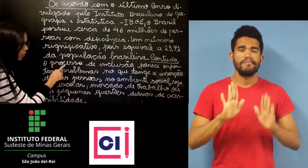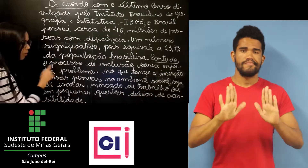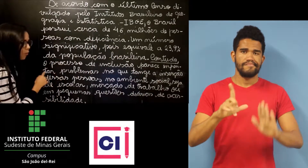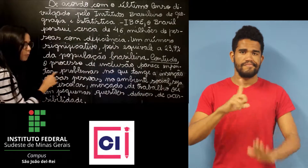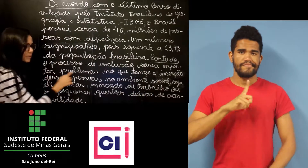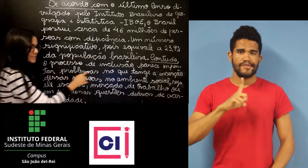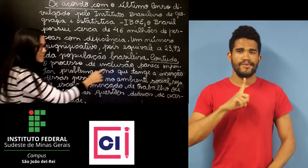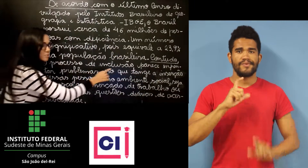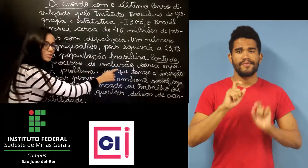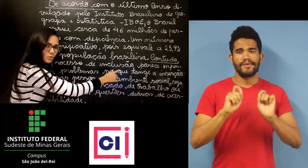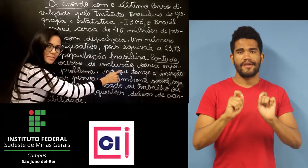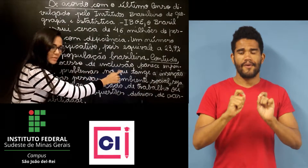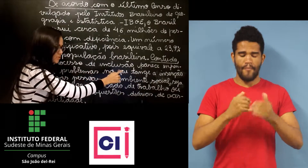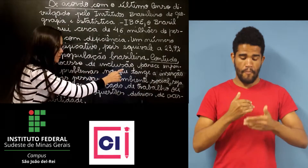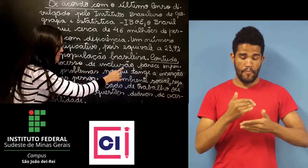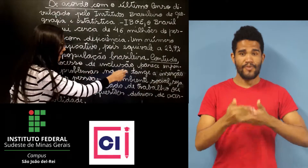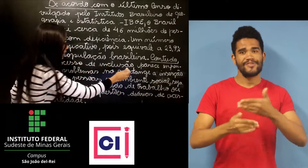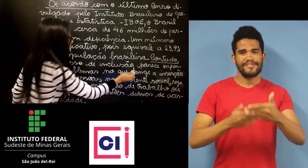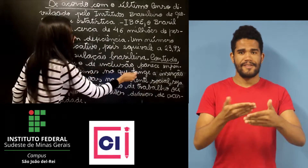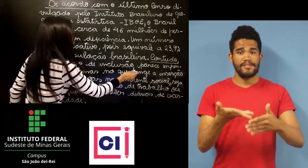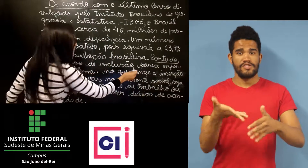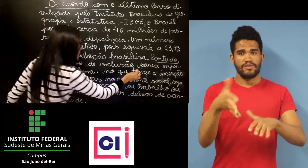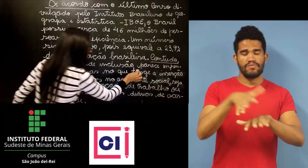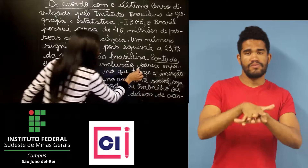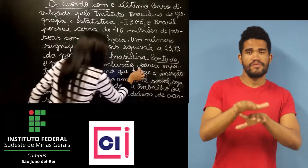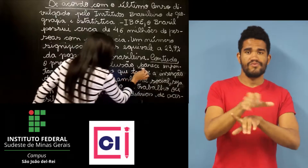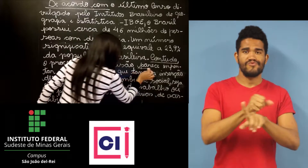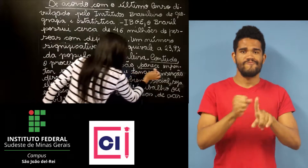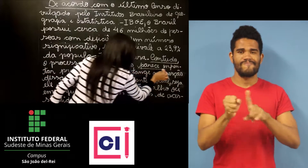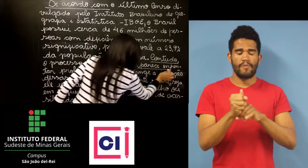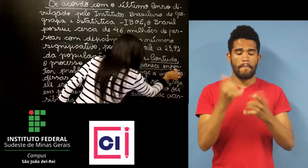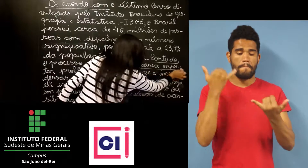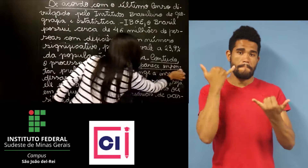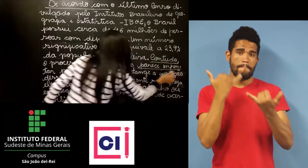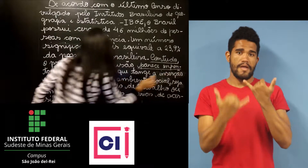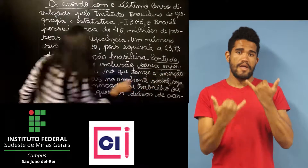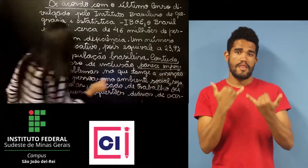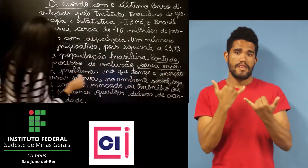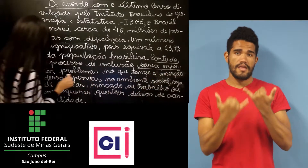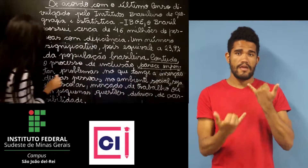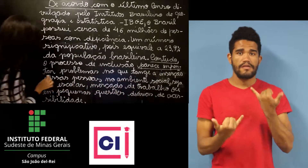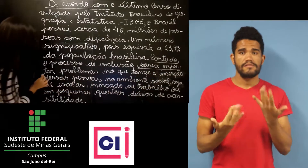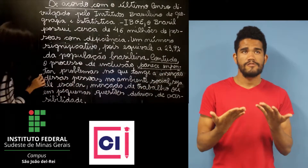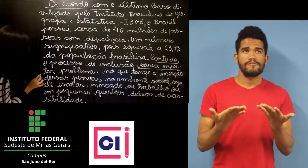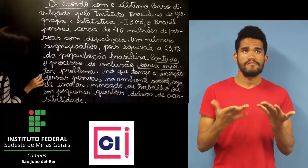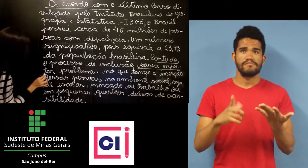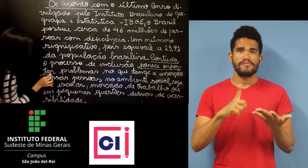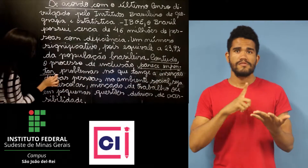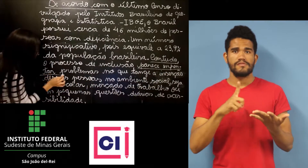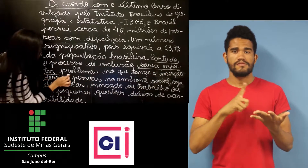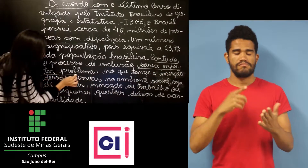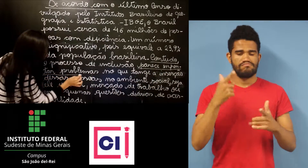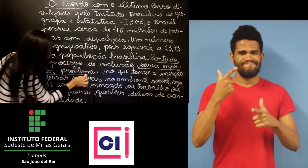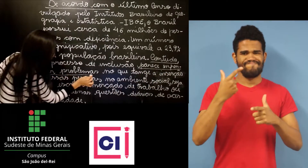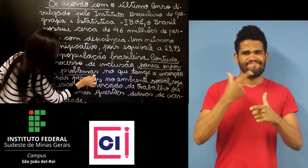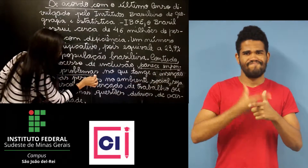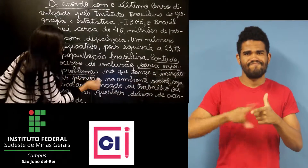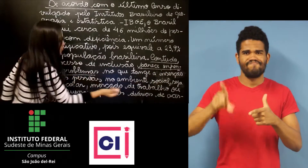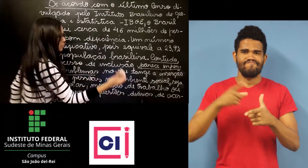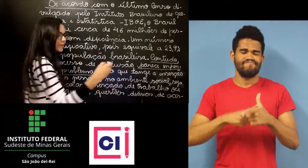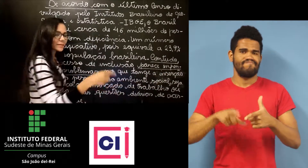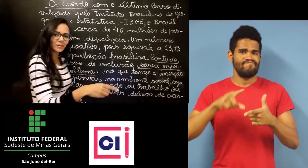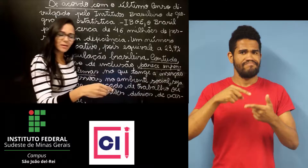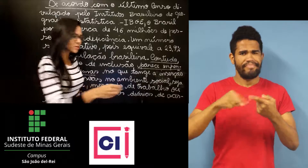existe, o processo de inclusão social parece enfrentar